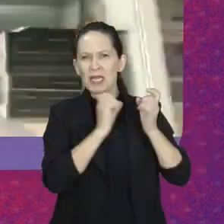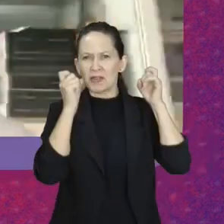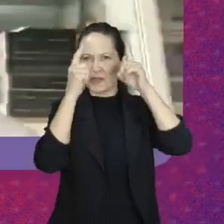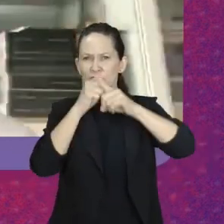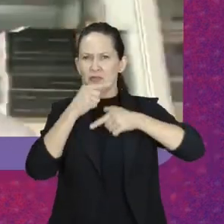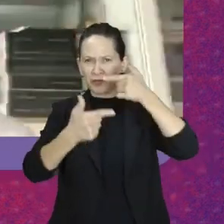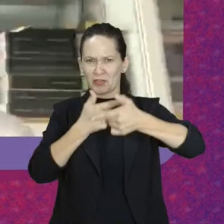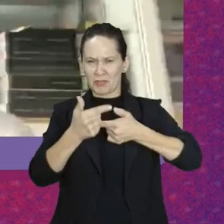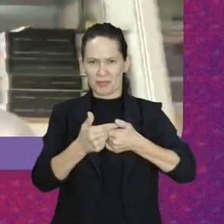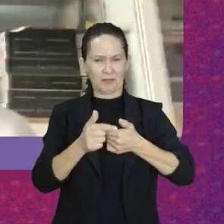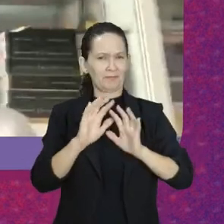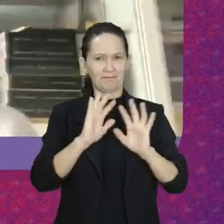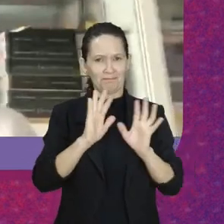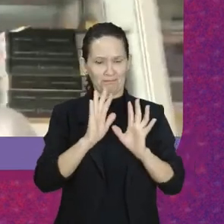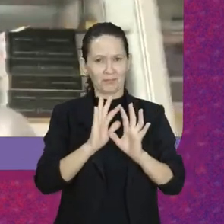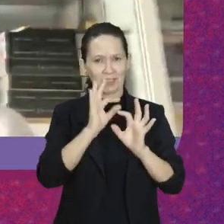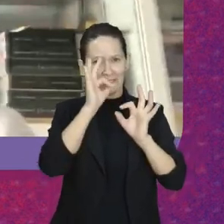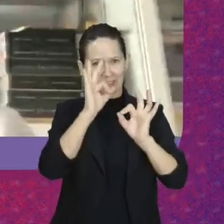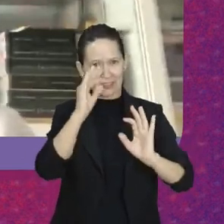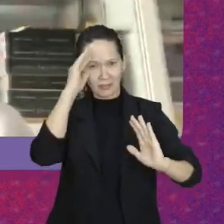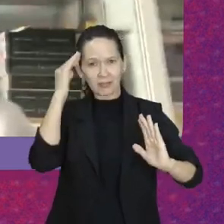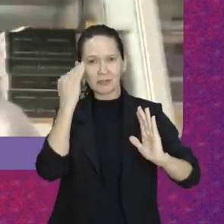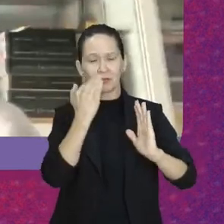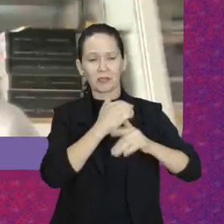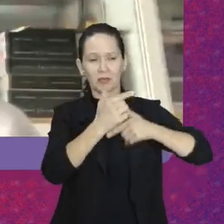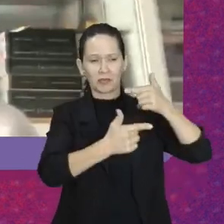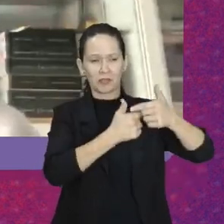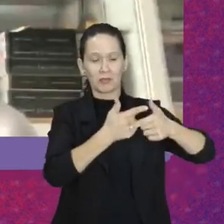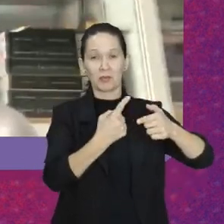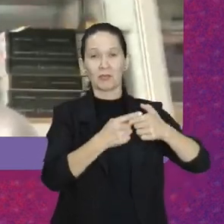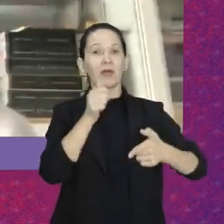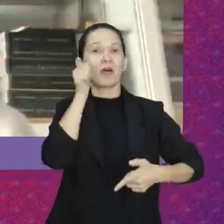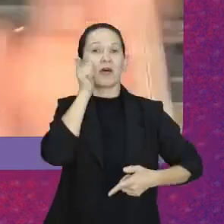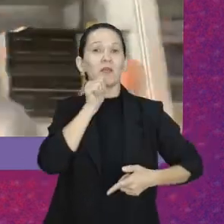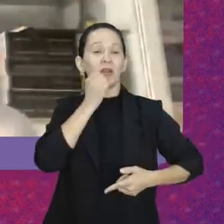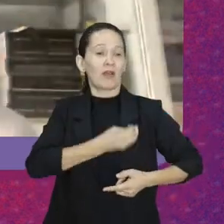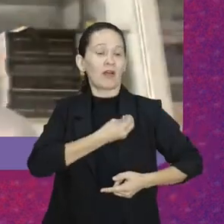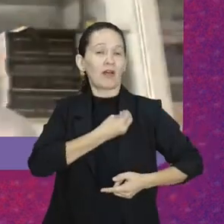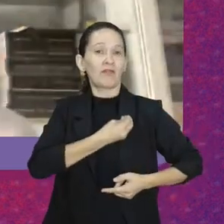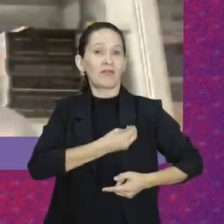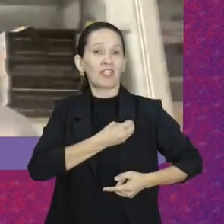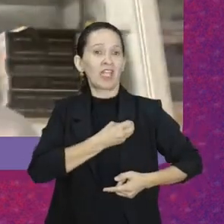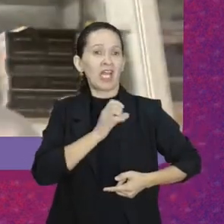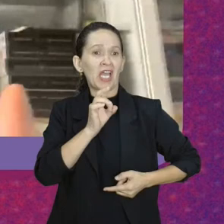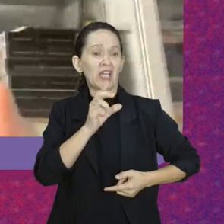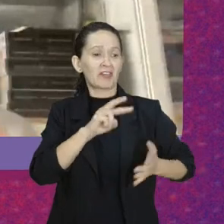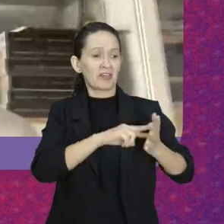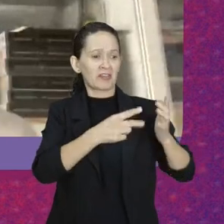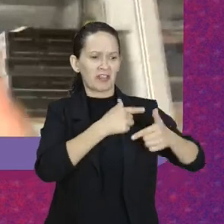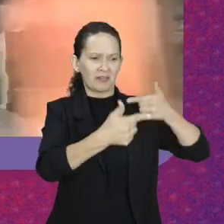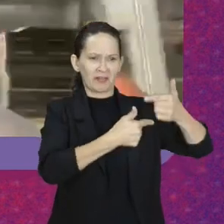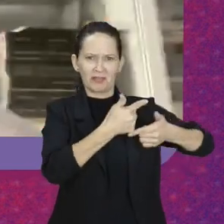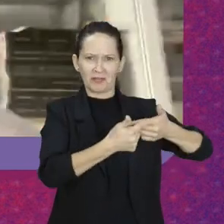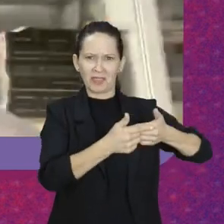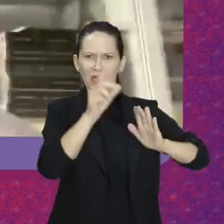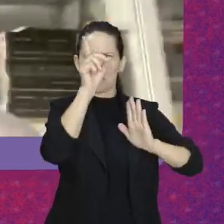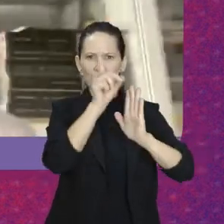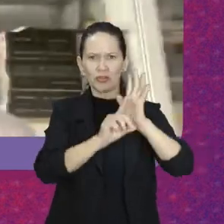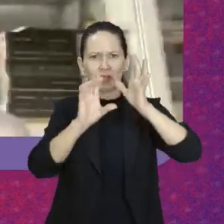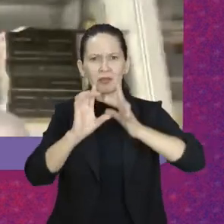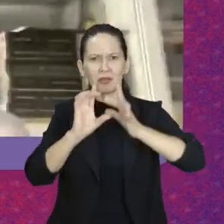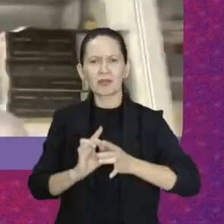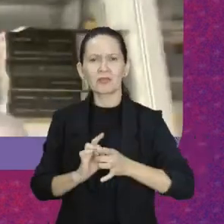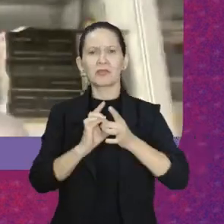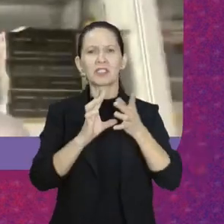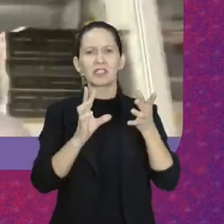no primeiro bloco. E para que a vida da mulher não se reduza ao trabalho, sem direito ao tempo livre, sem